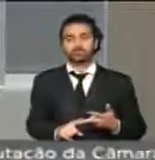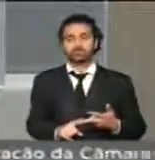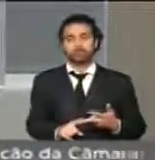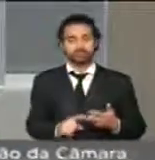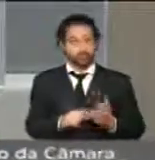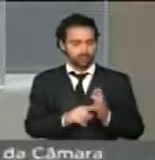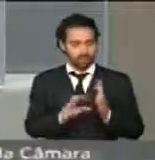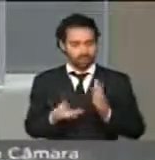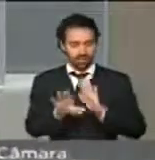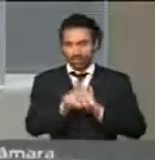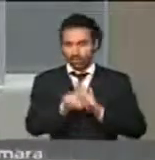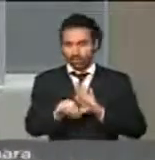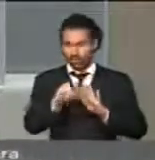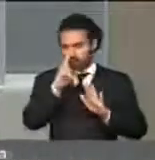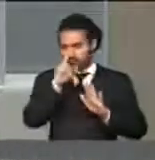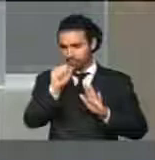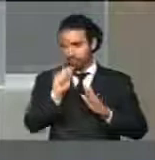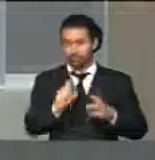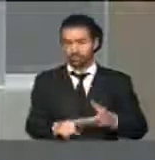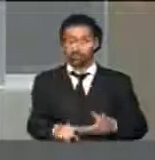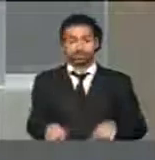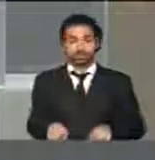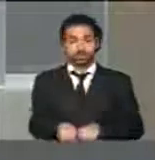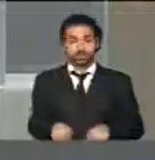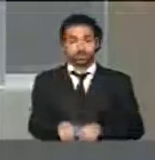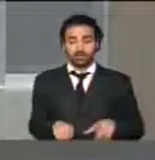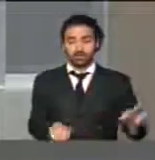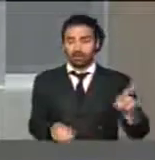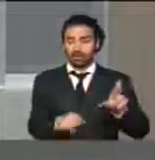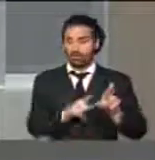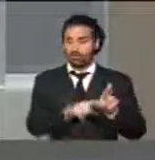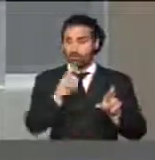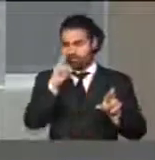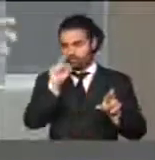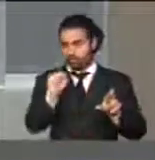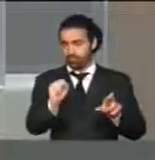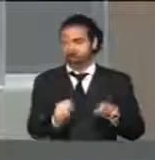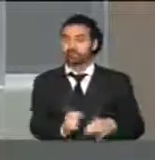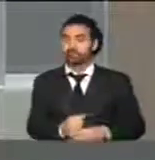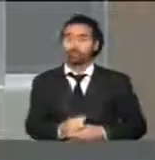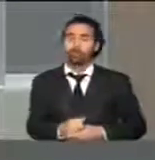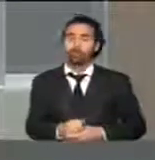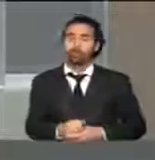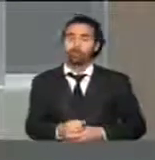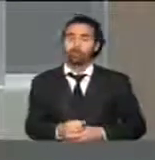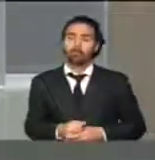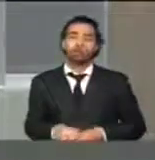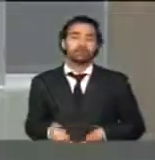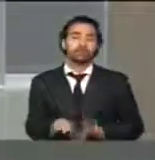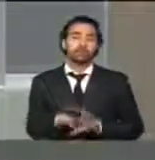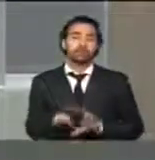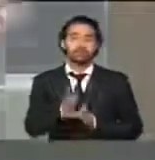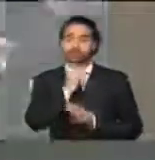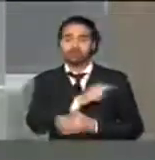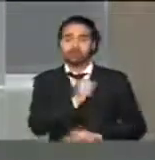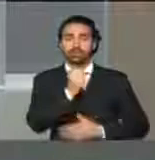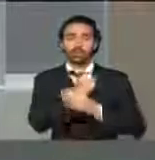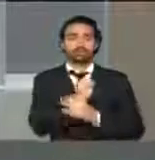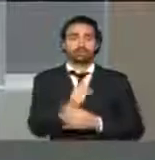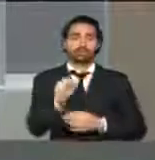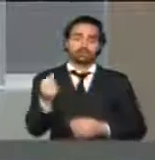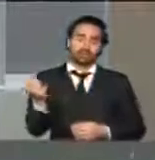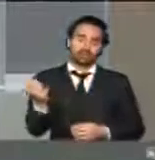jurídico, a sanidade da moeda e também a garantia da